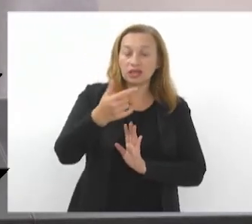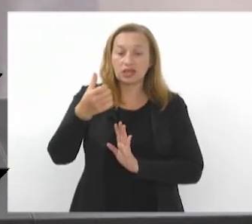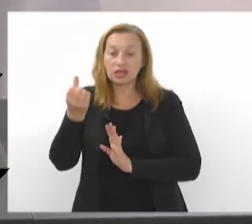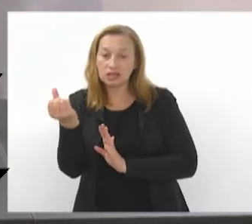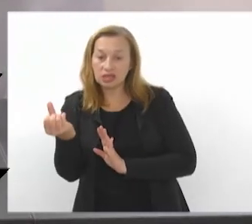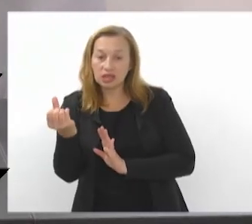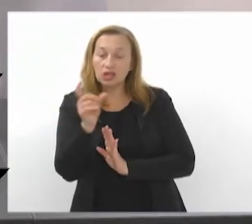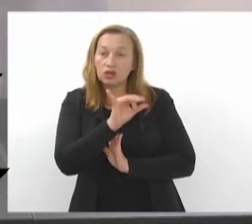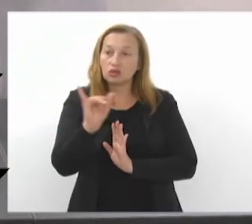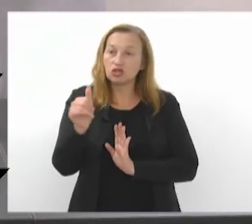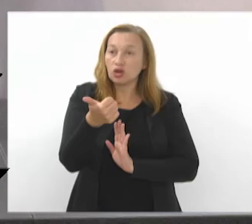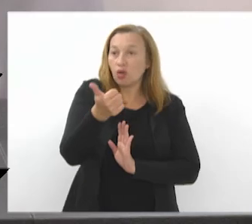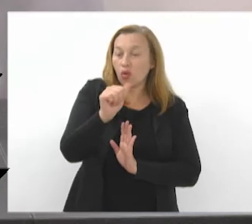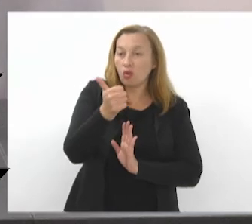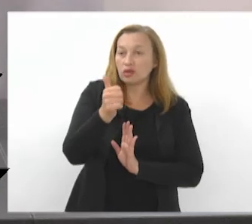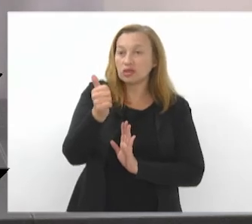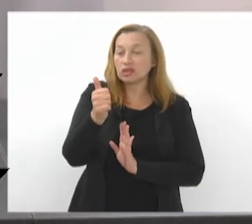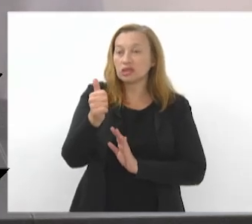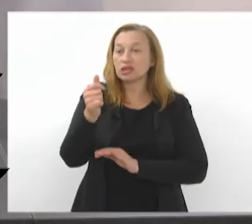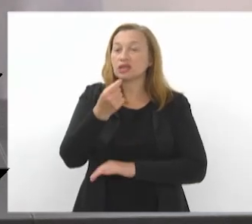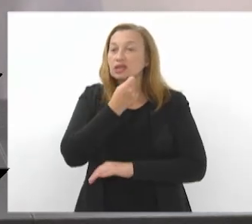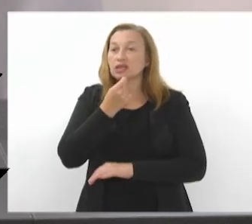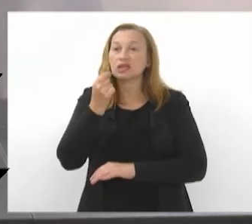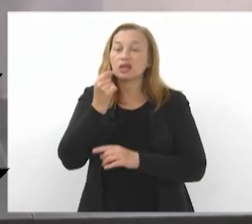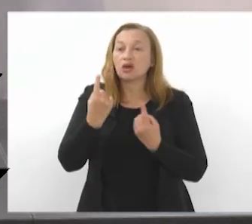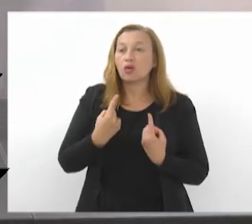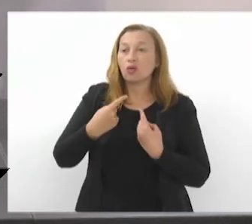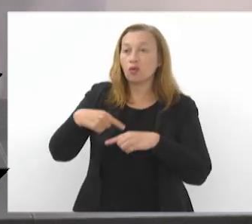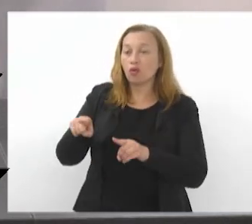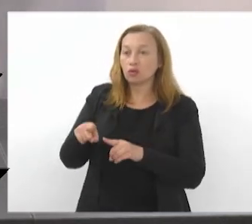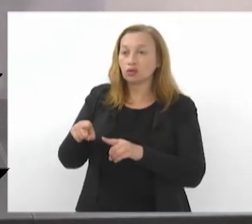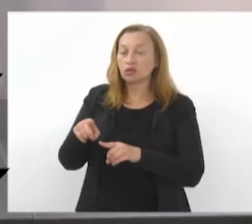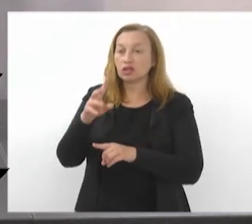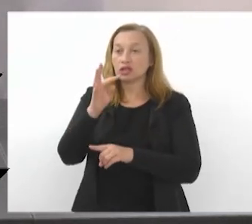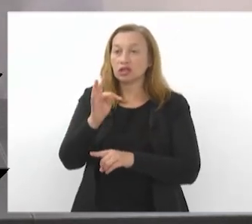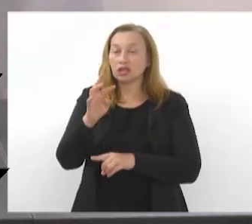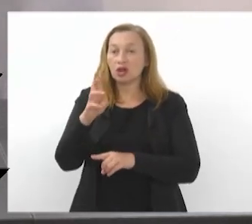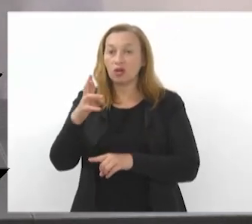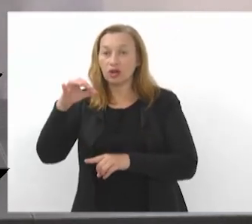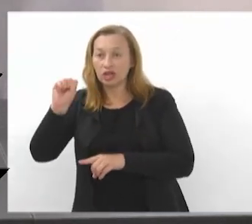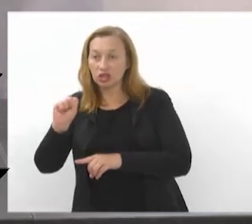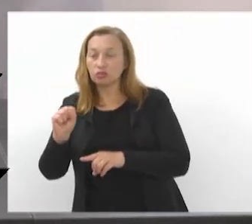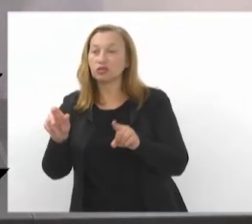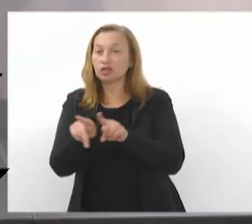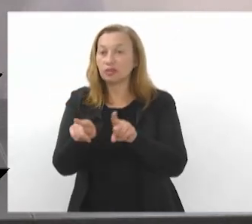considera a data 11 de setembro Dia Estadual contra o Terrorismo, o Golpe Militar e a Guerra.